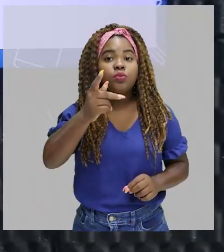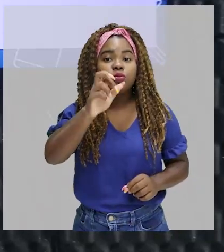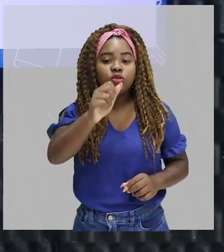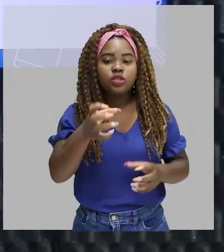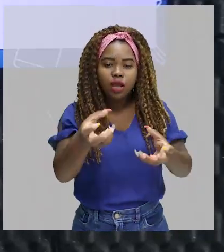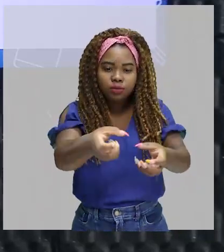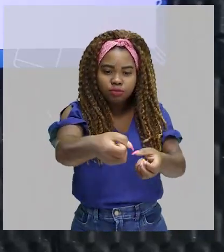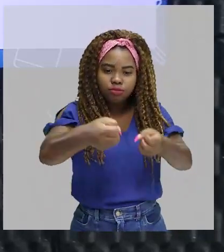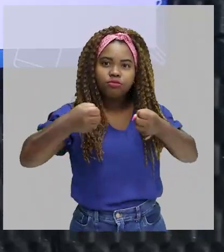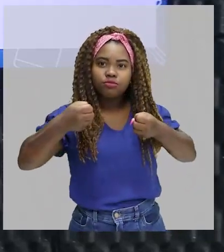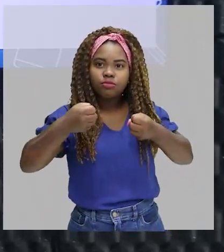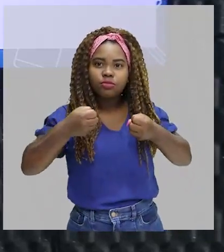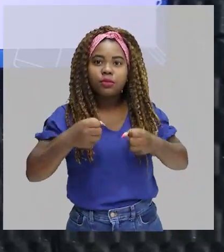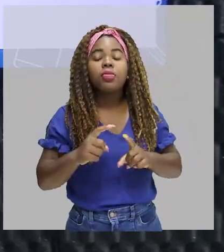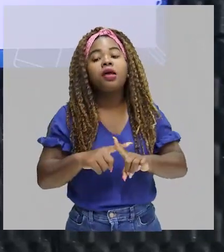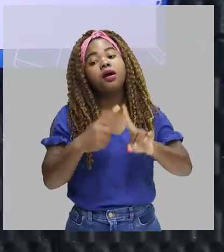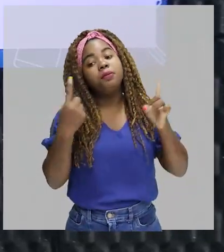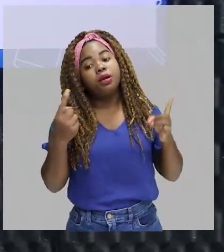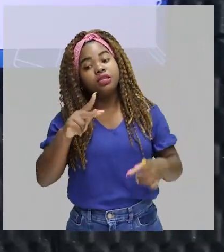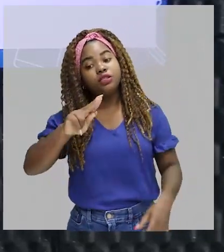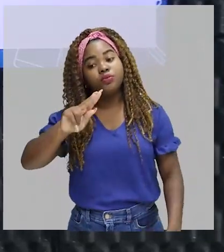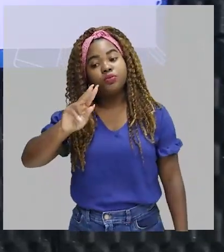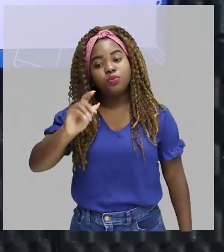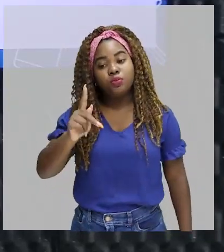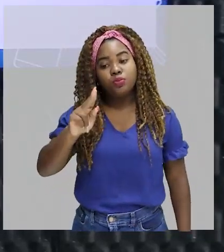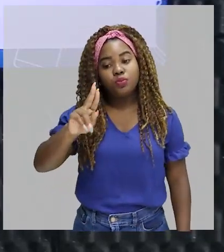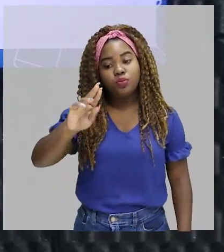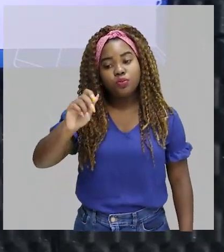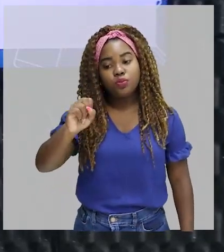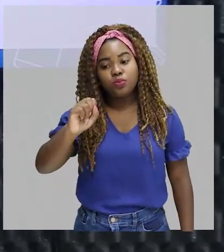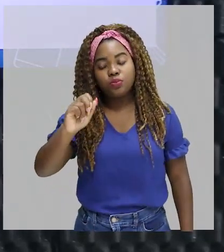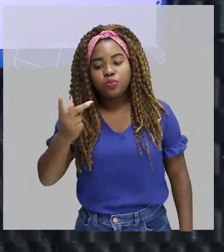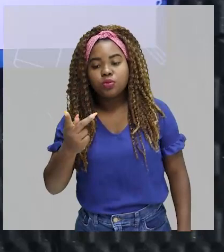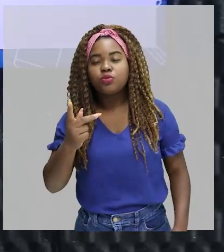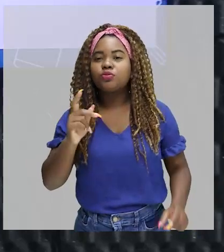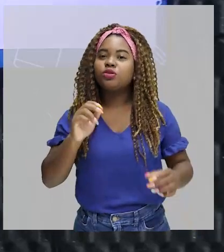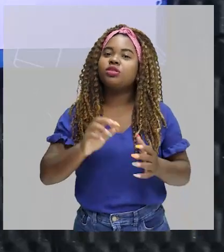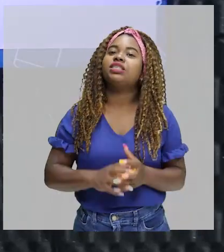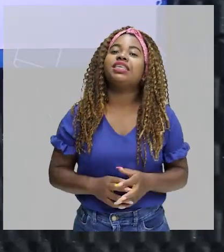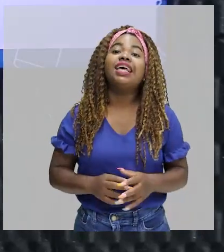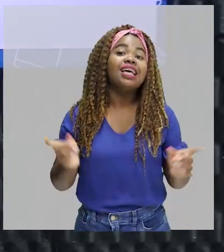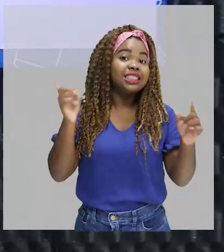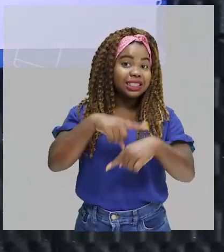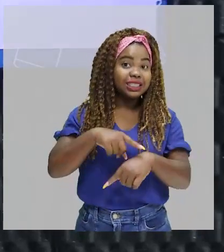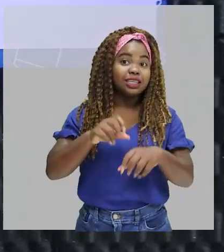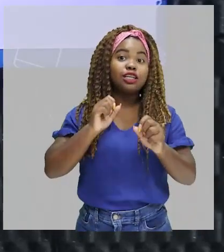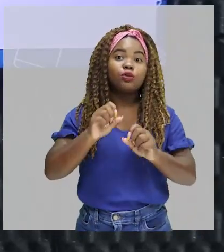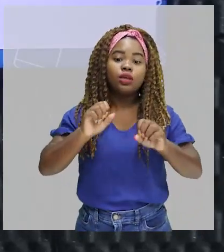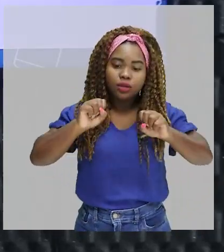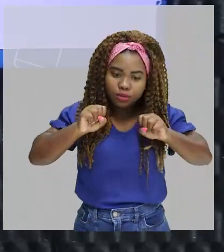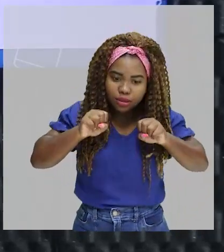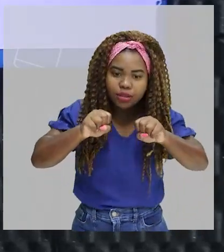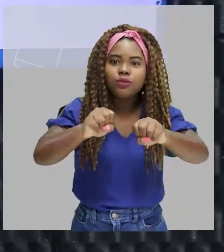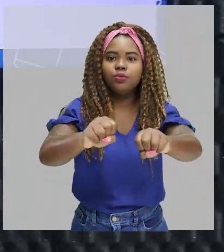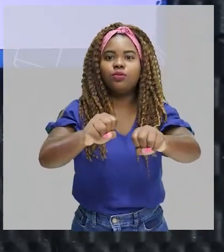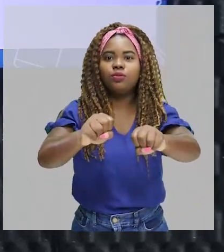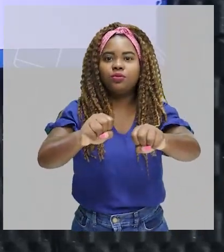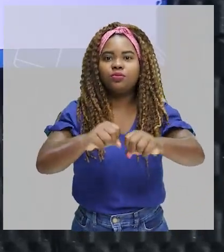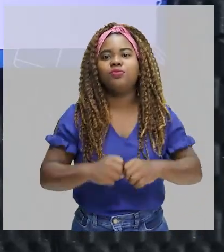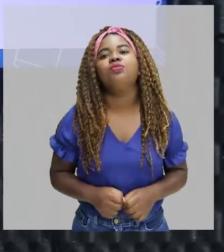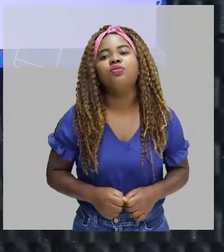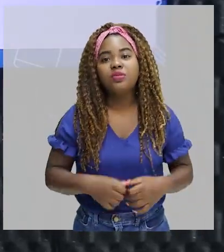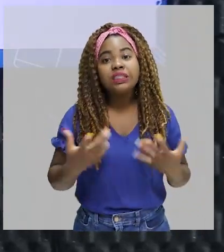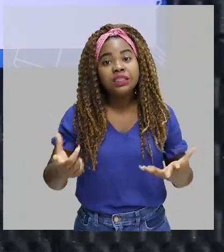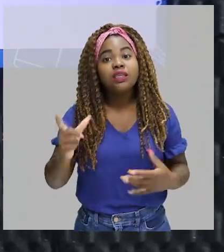português. Mas, na verdade, push significa o contrário, é empurrar. Essa palavra é muito comum, por exemplo, em